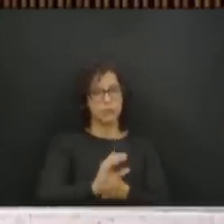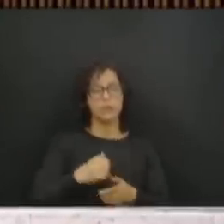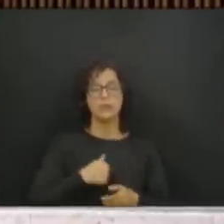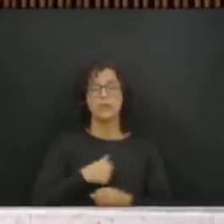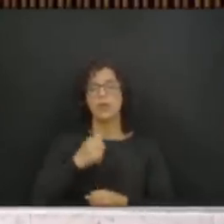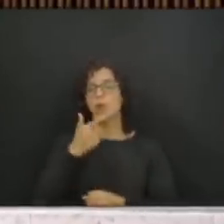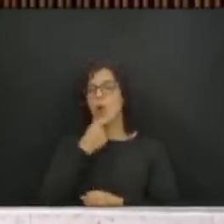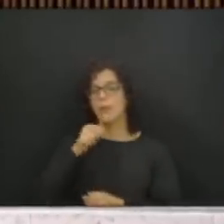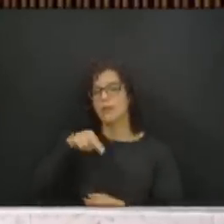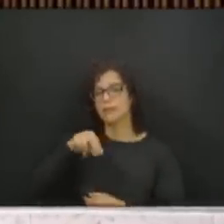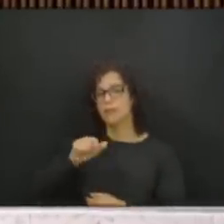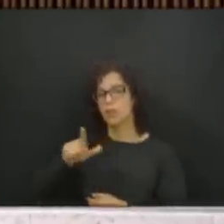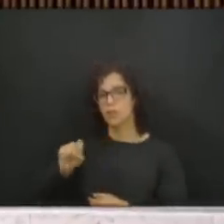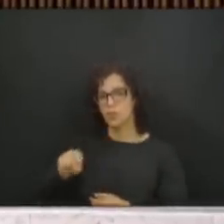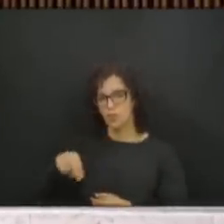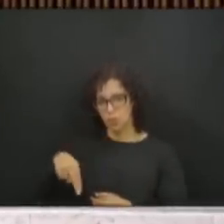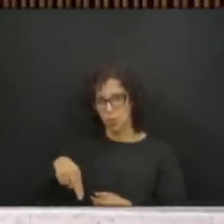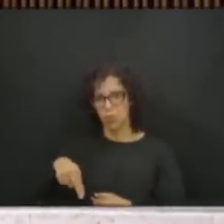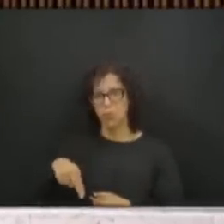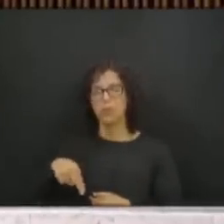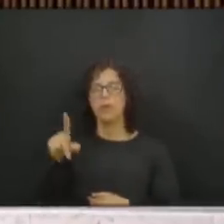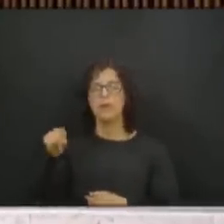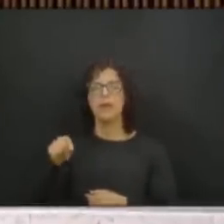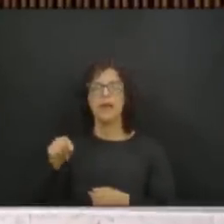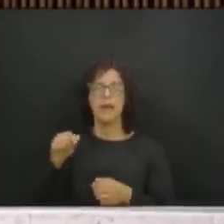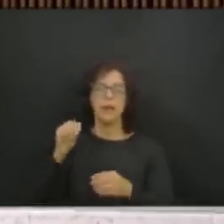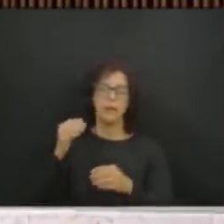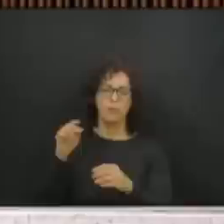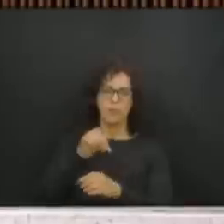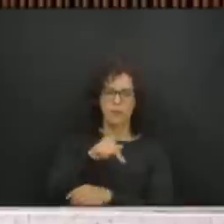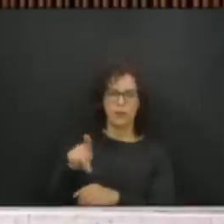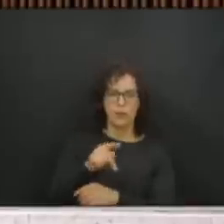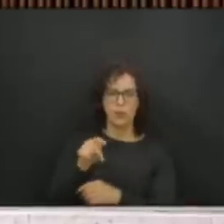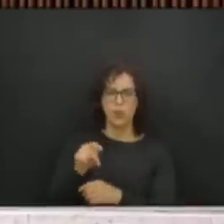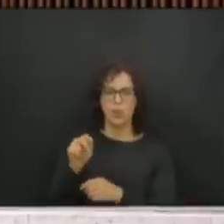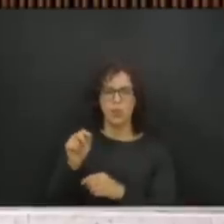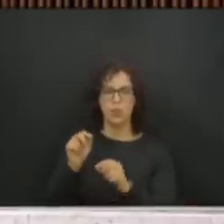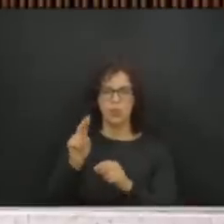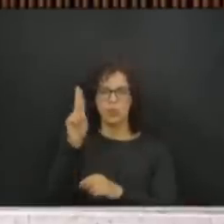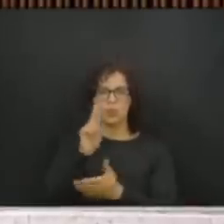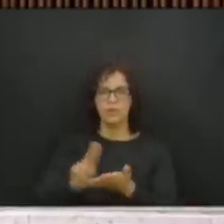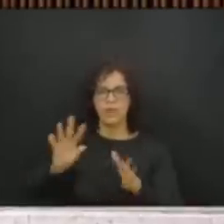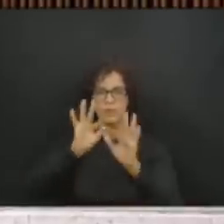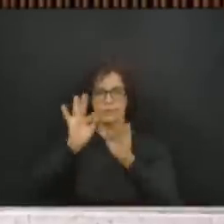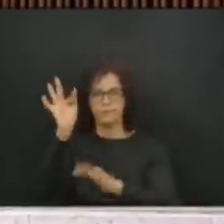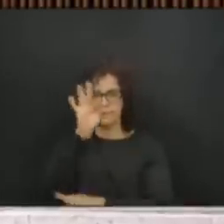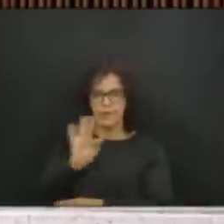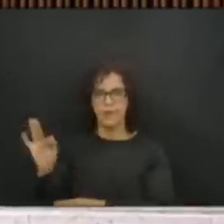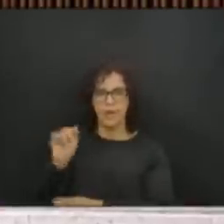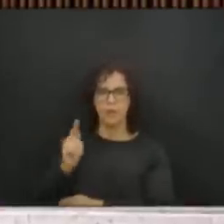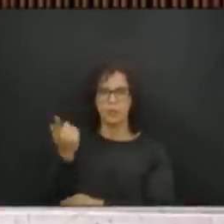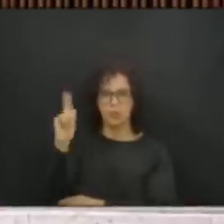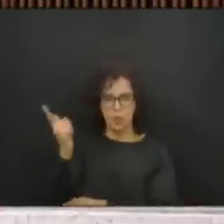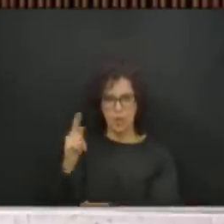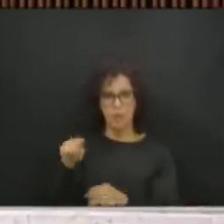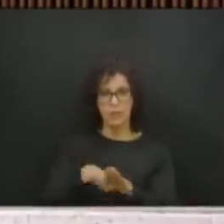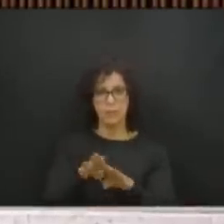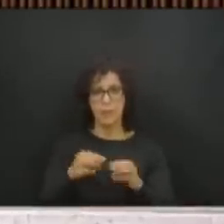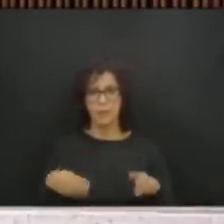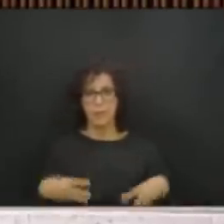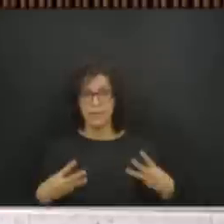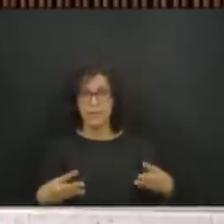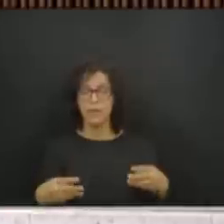Professor Nelson Amaral da Universidade Federal de Goiás entre 2014 e 2015 Um Ministério da Educação